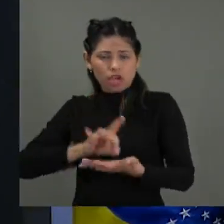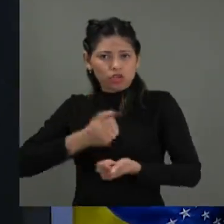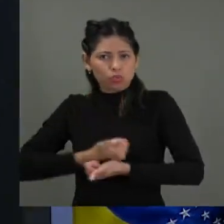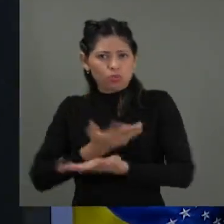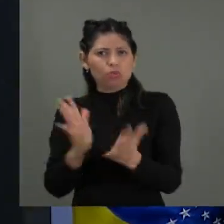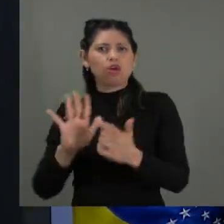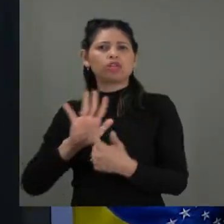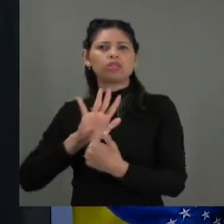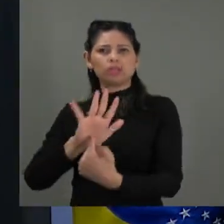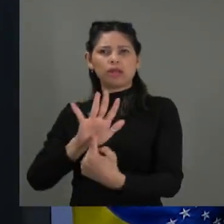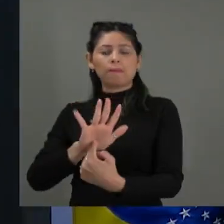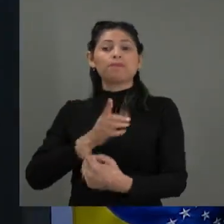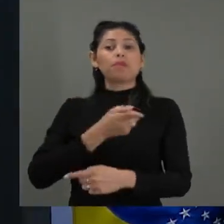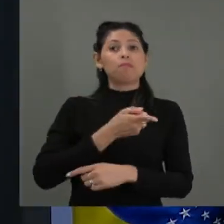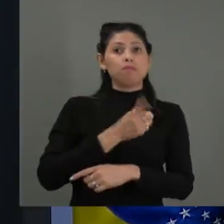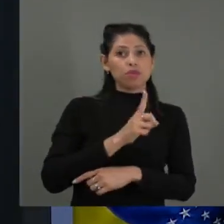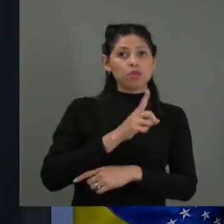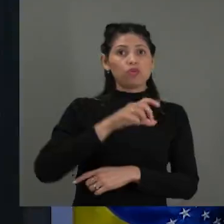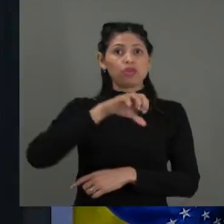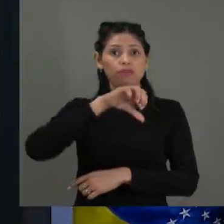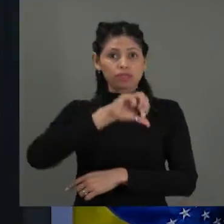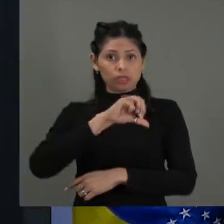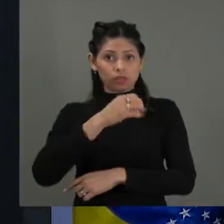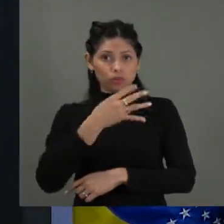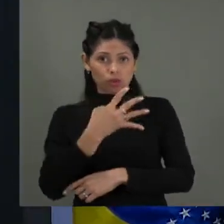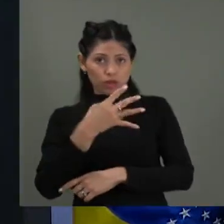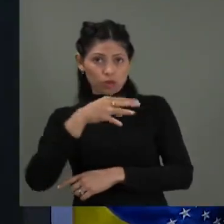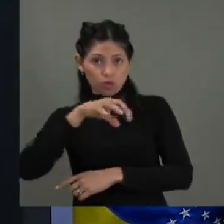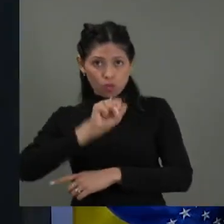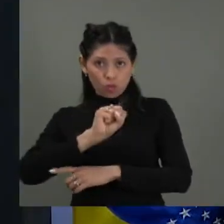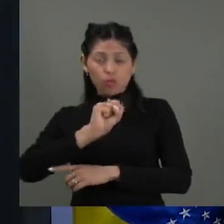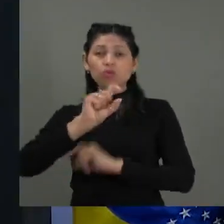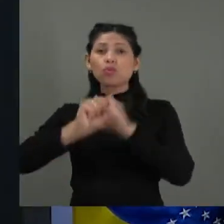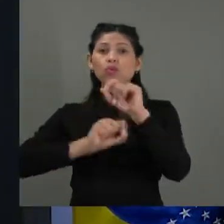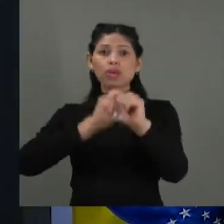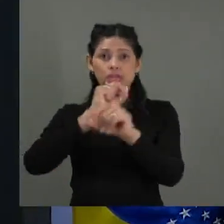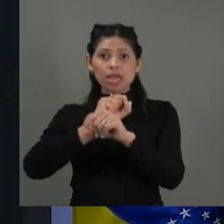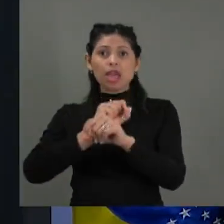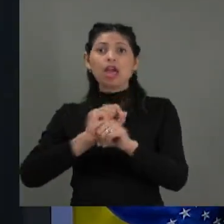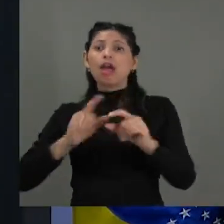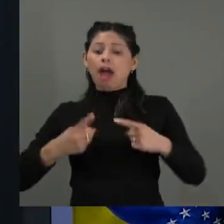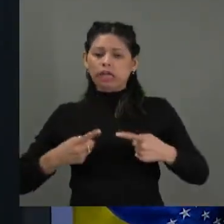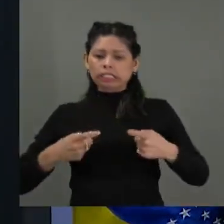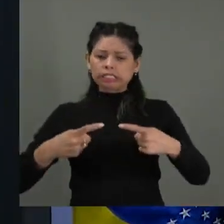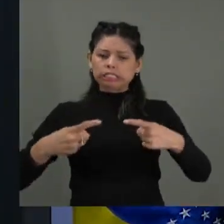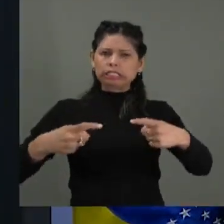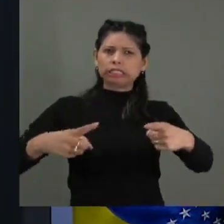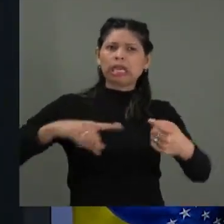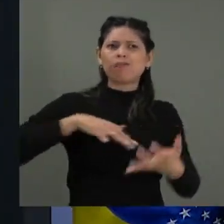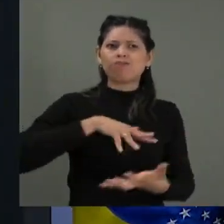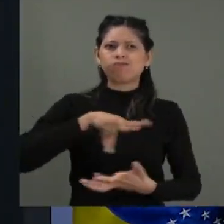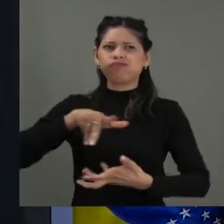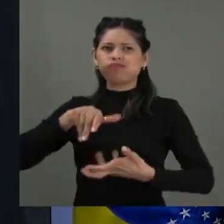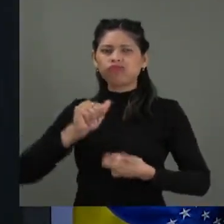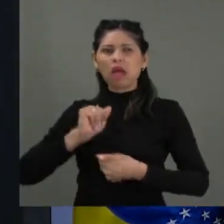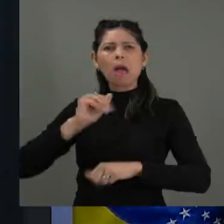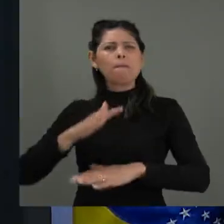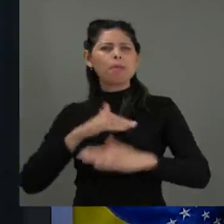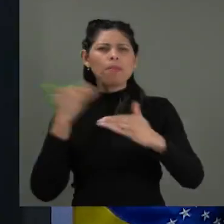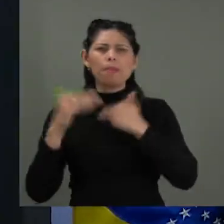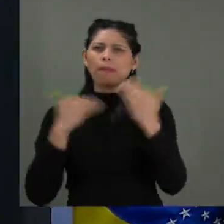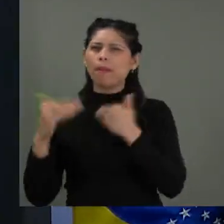1948, após o fim da Segunda Guerra Mundial, onde em apenas 5 anos morreram mais de 50 milhões